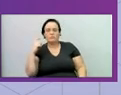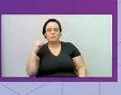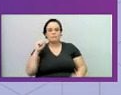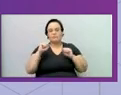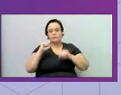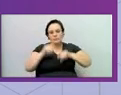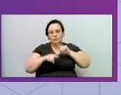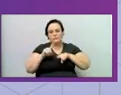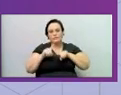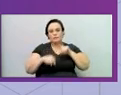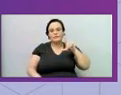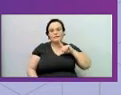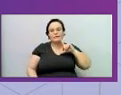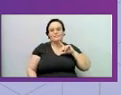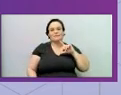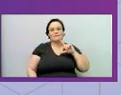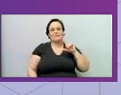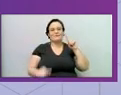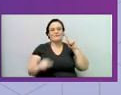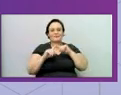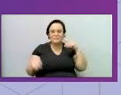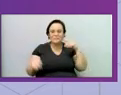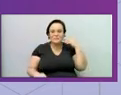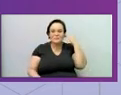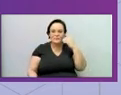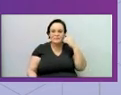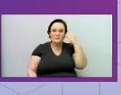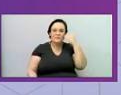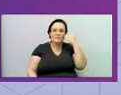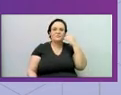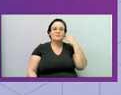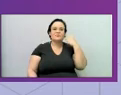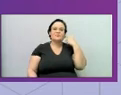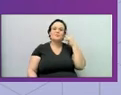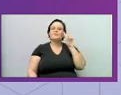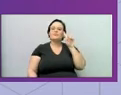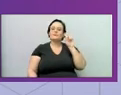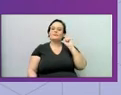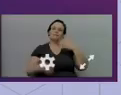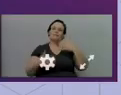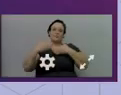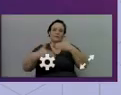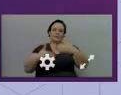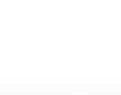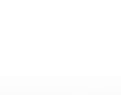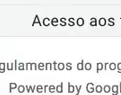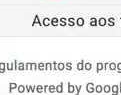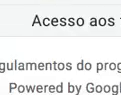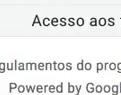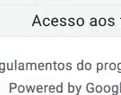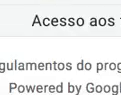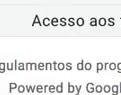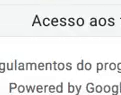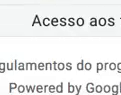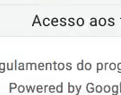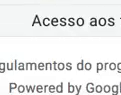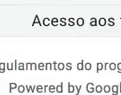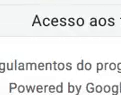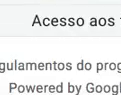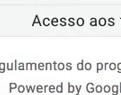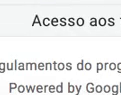mas a experiência esse eu vejo como um processo artístico Fundamental e